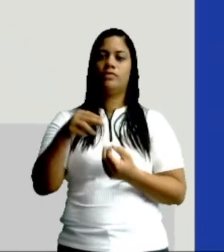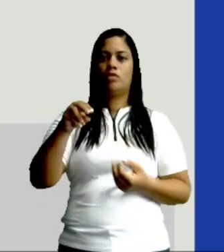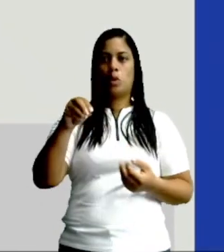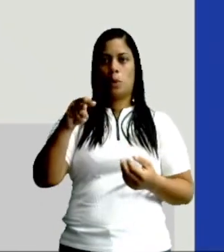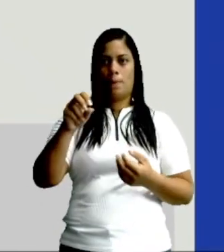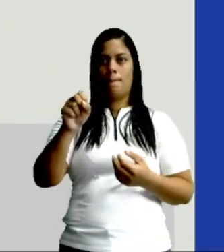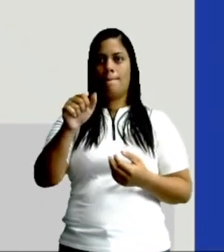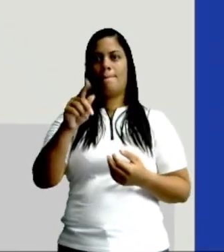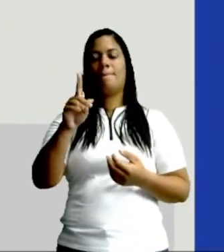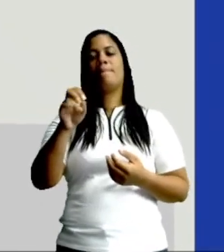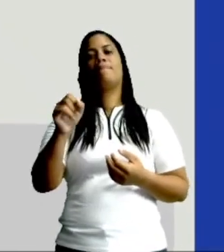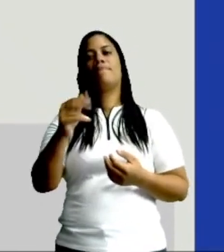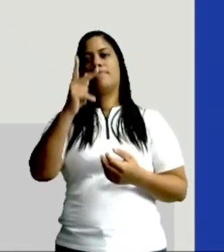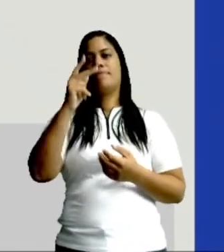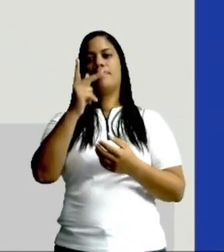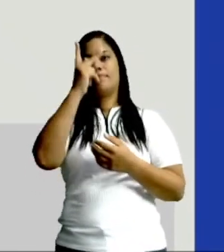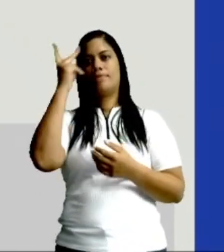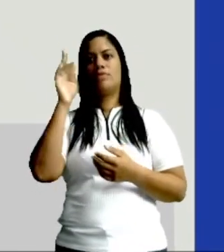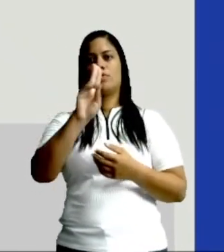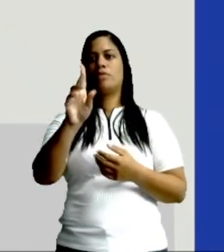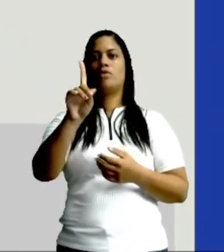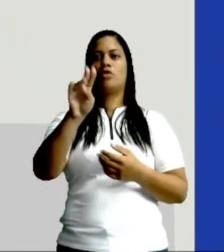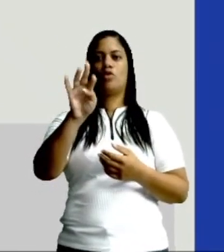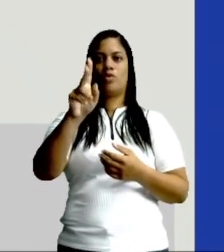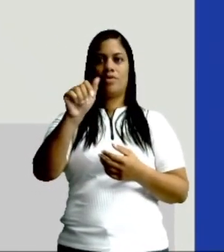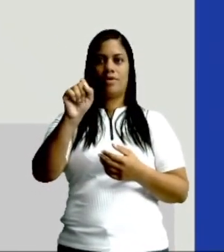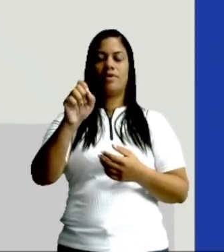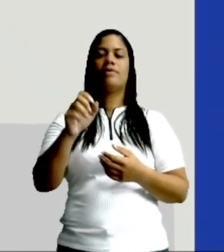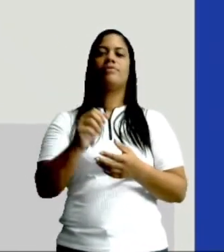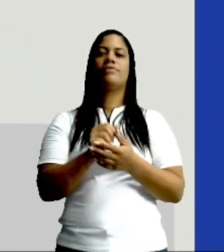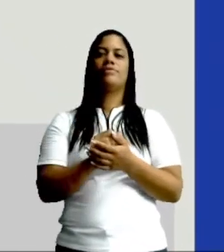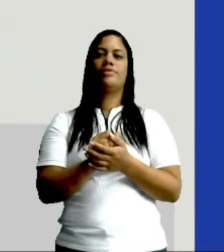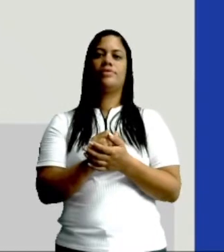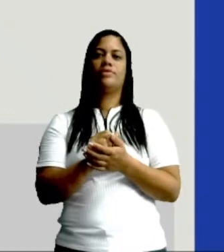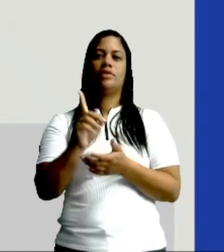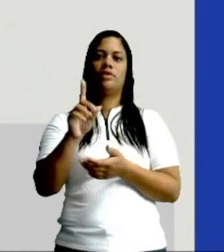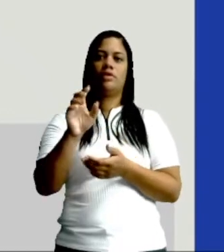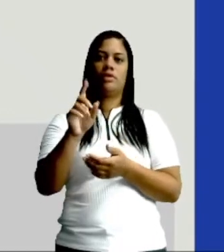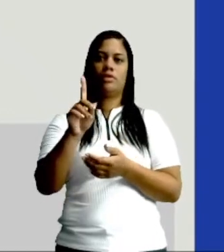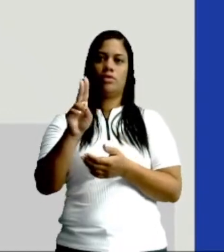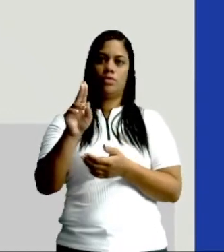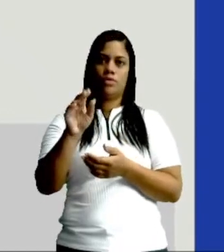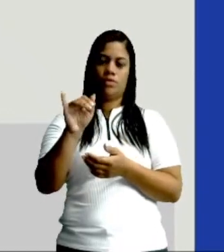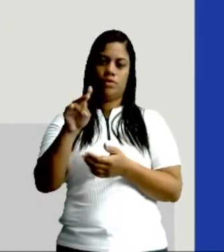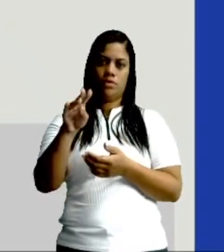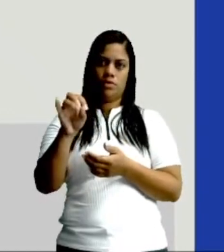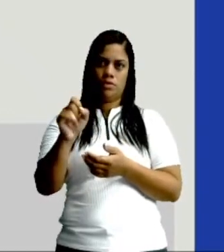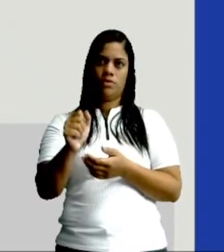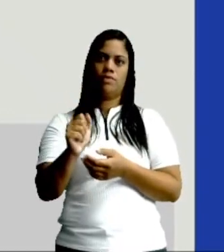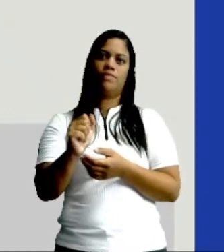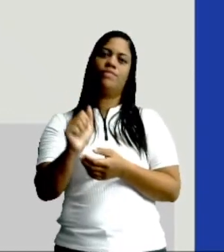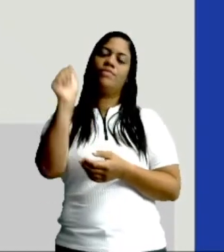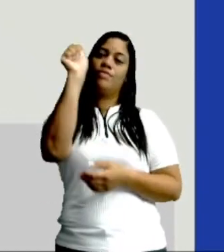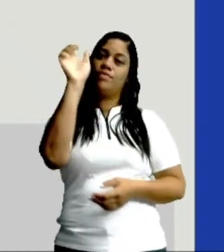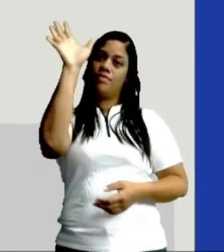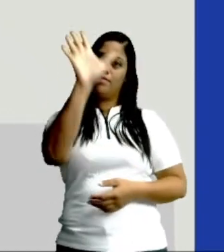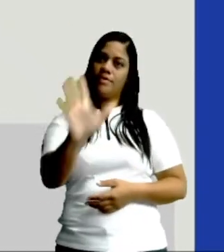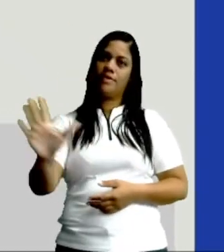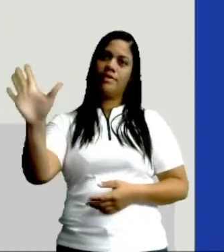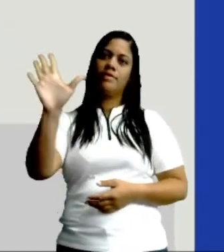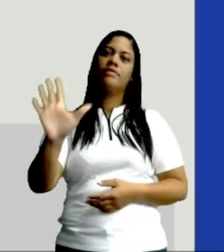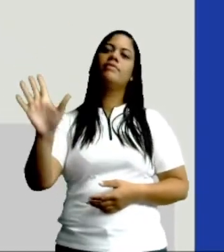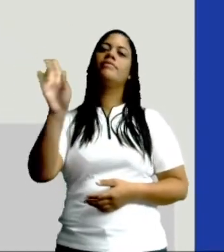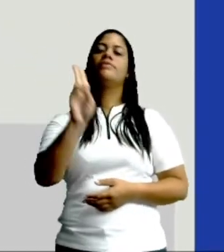nômades são chamados de tuaregs e beduínos. Os beduínos são na Ásia, tá? Na Ásia.